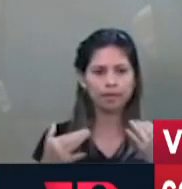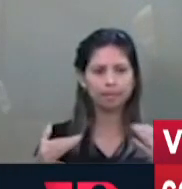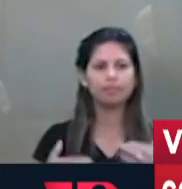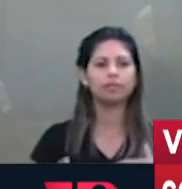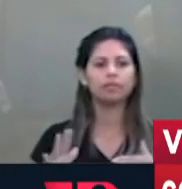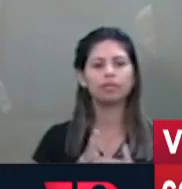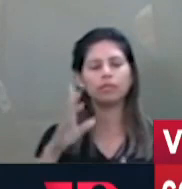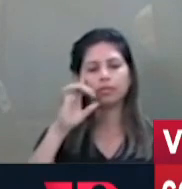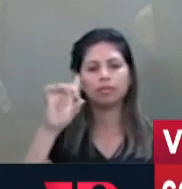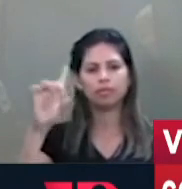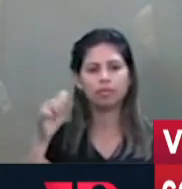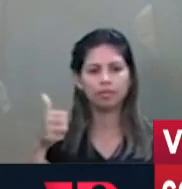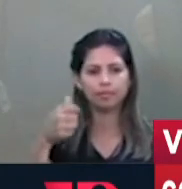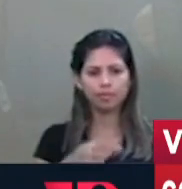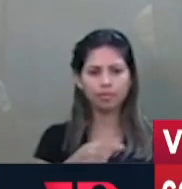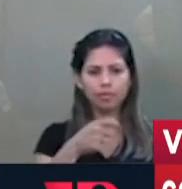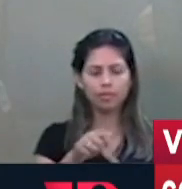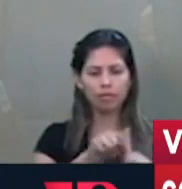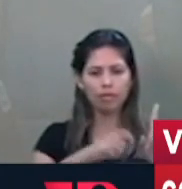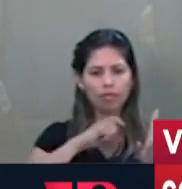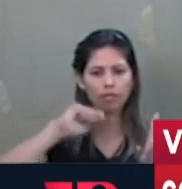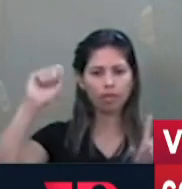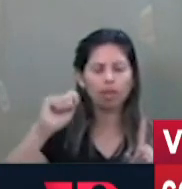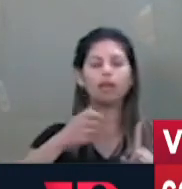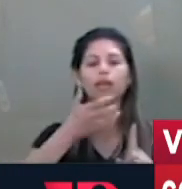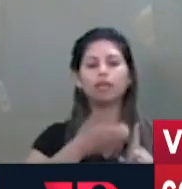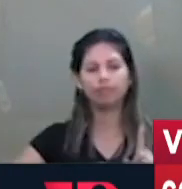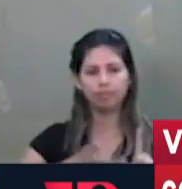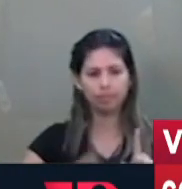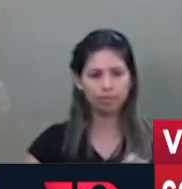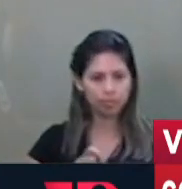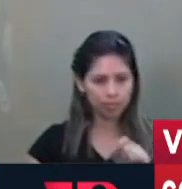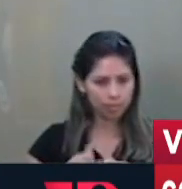servirá para despesas do governo com o pessoal, encargos sociais e outros programas.